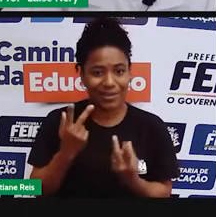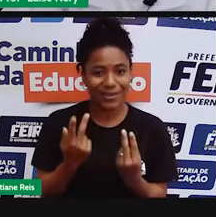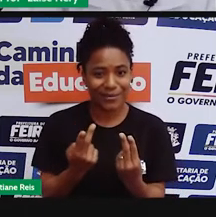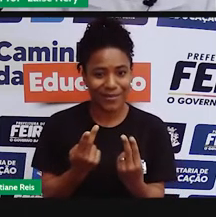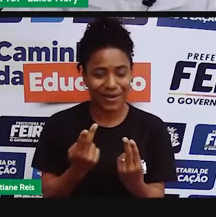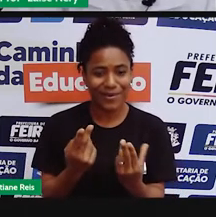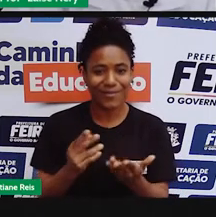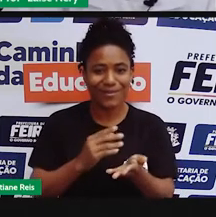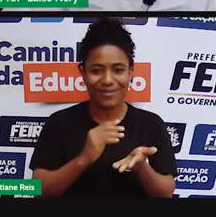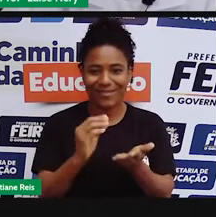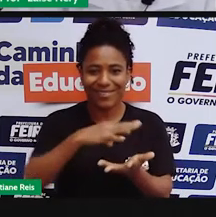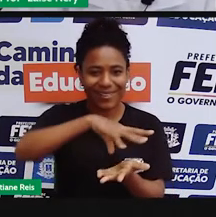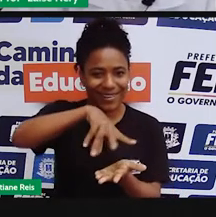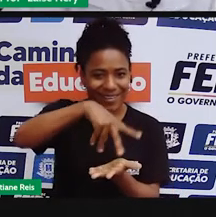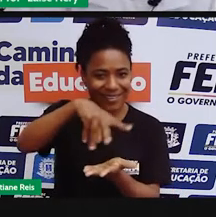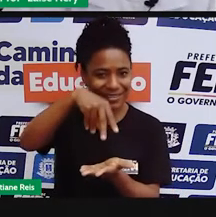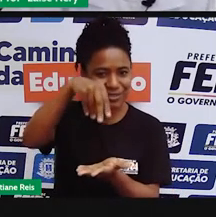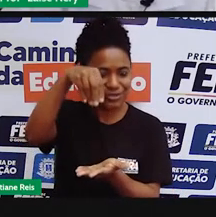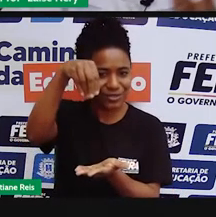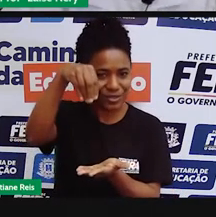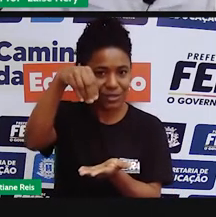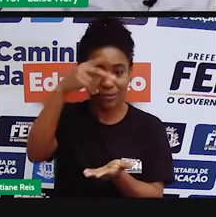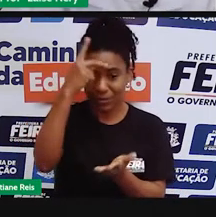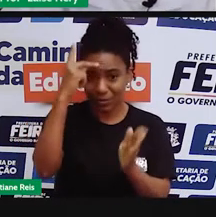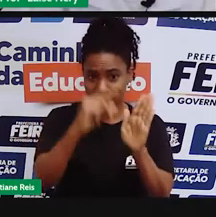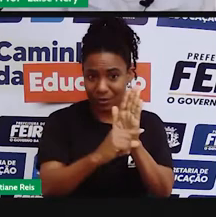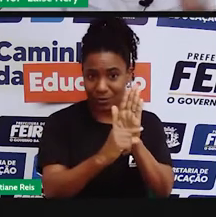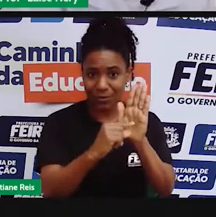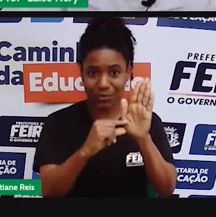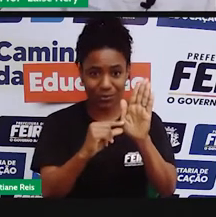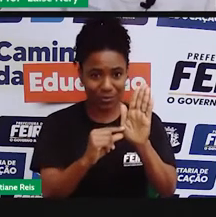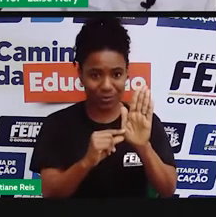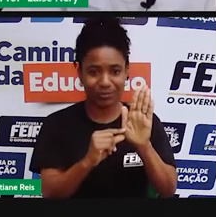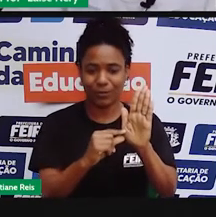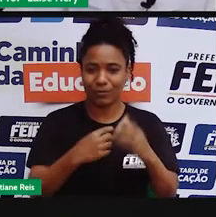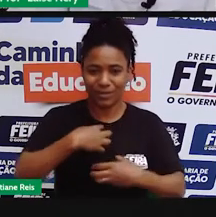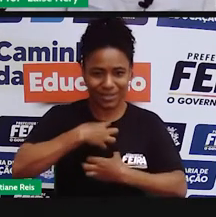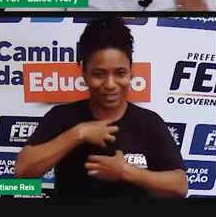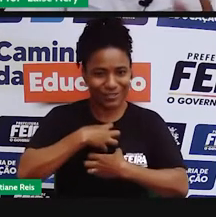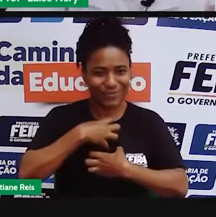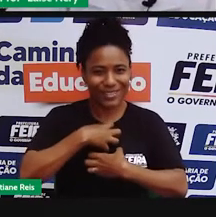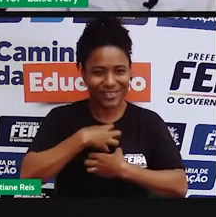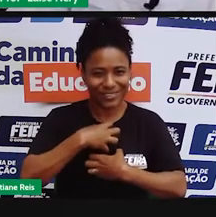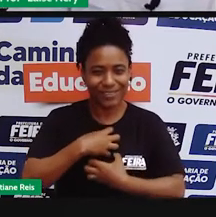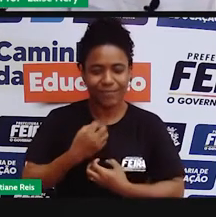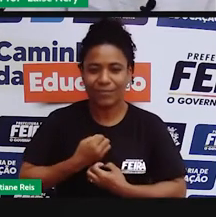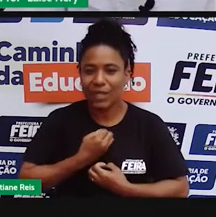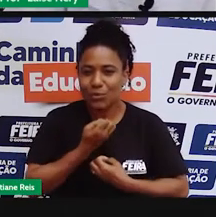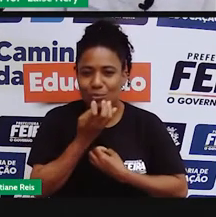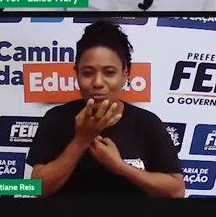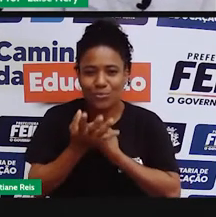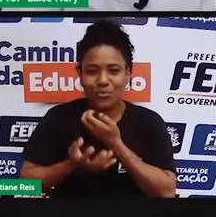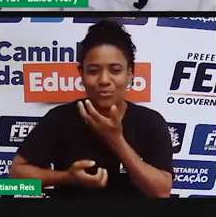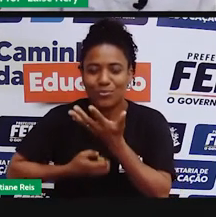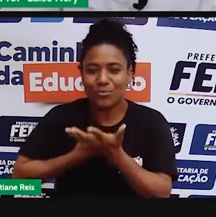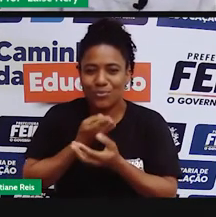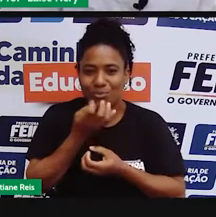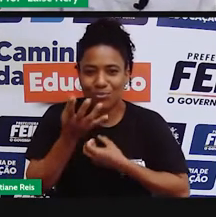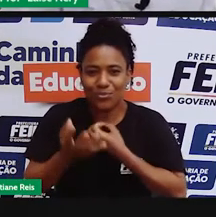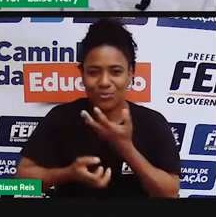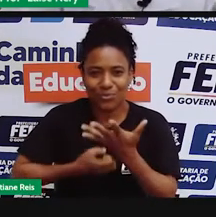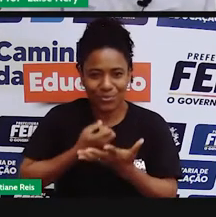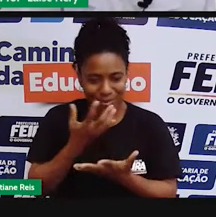autor de um poema, ele pensa e tira o seu sentimento para colocar ali naquele poema, escolhe as melhores palavras, as melhores